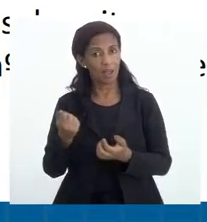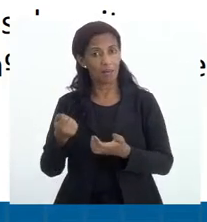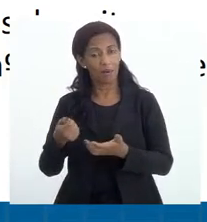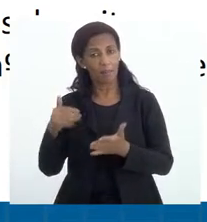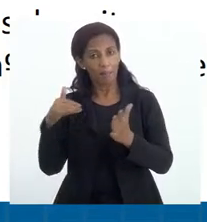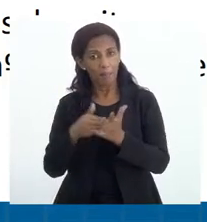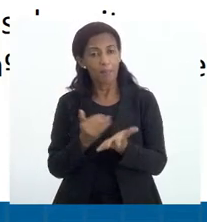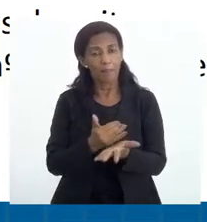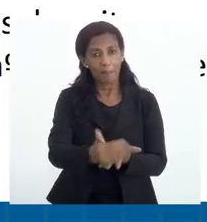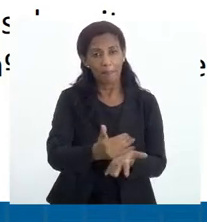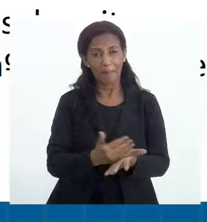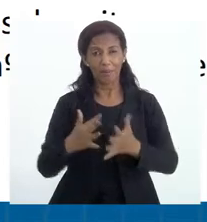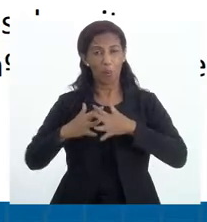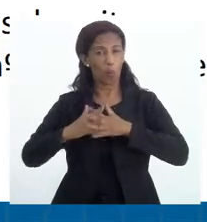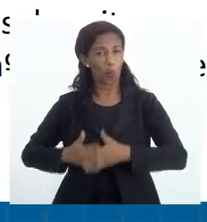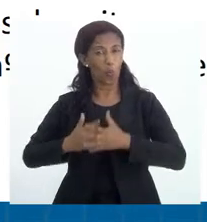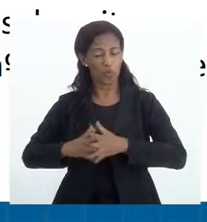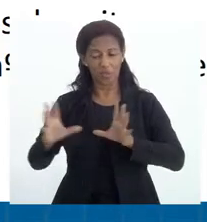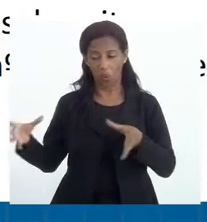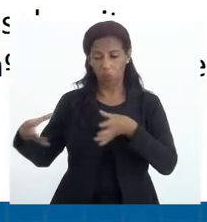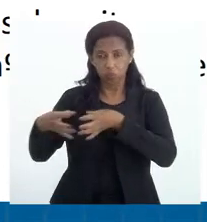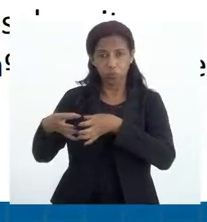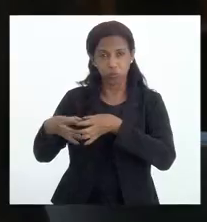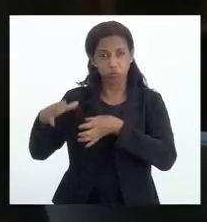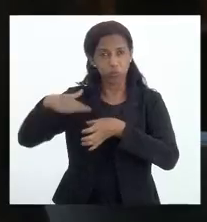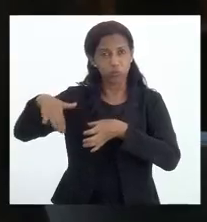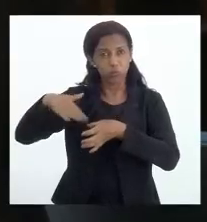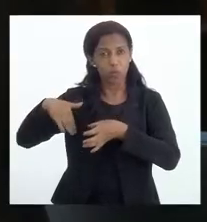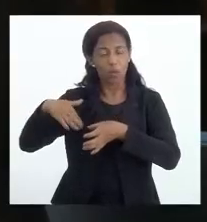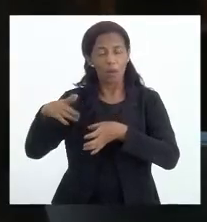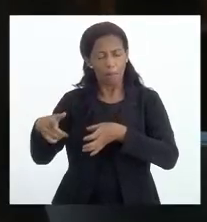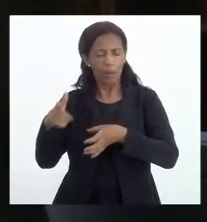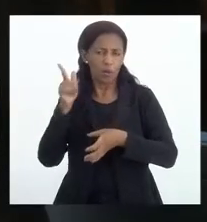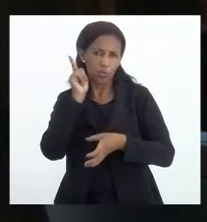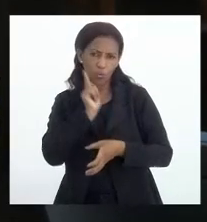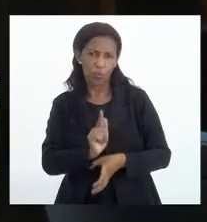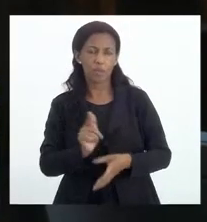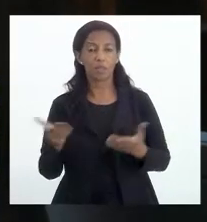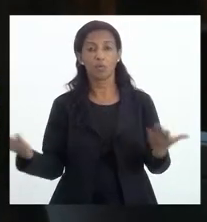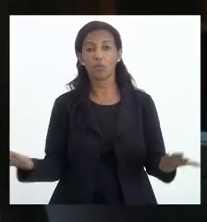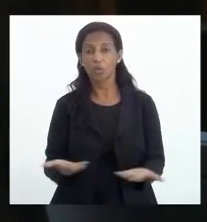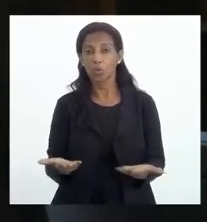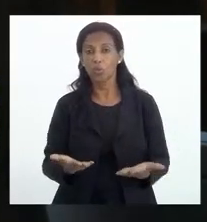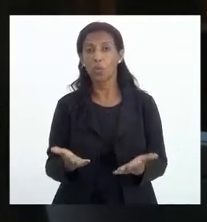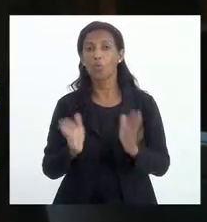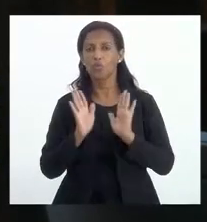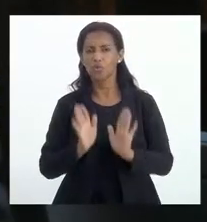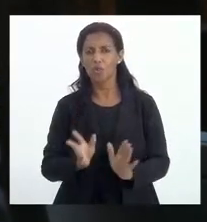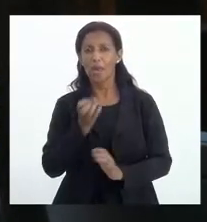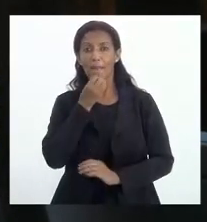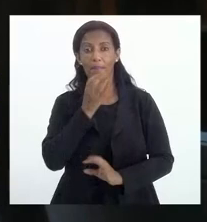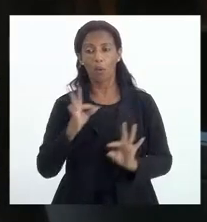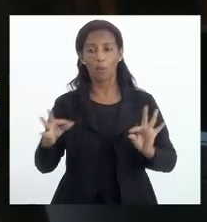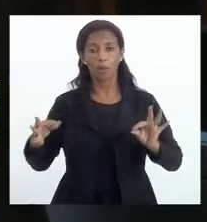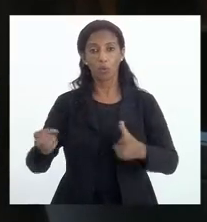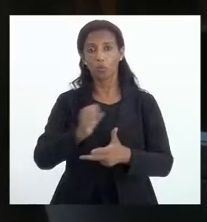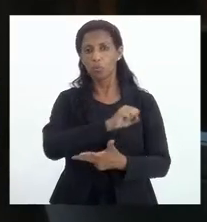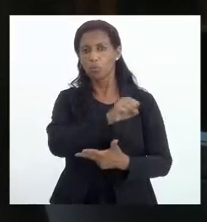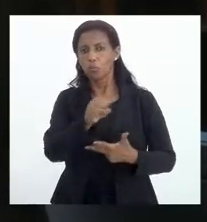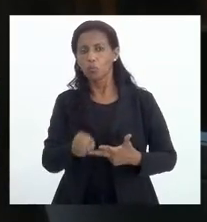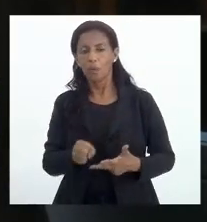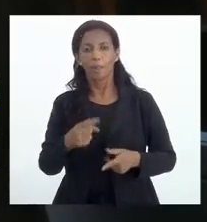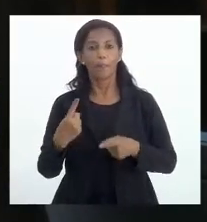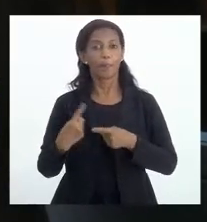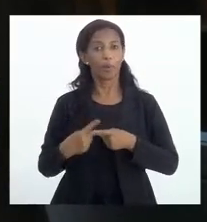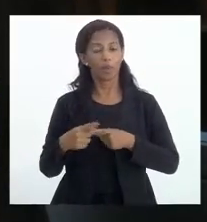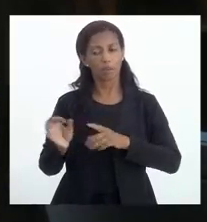causou uma tremenda confusão na Comissarf, mas nós chegamos a esse ponto, e hoje isso já é muito bom para todos os poderes, porque, de